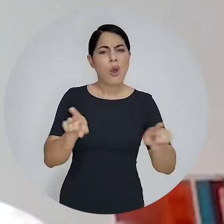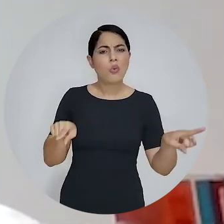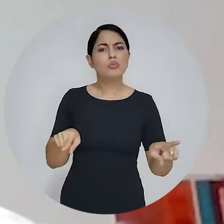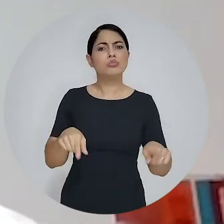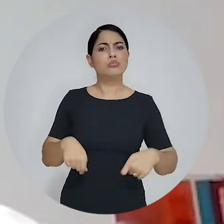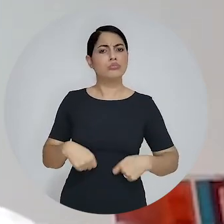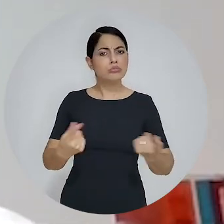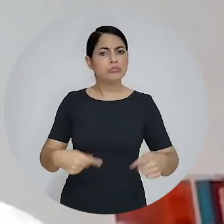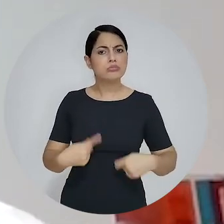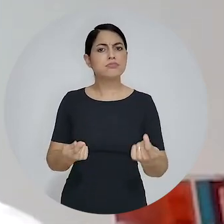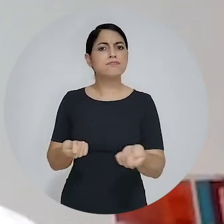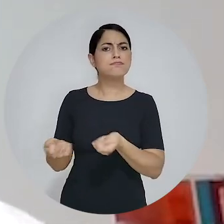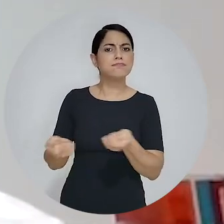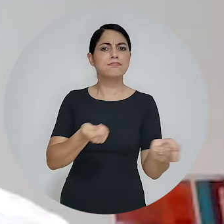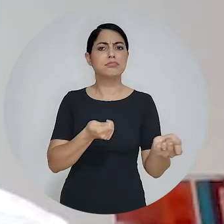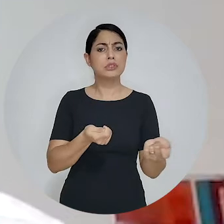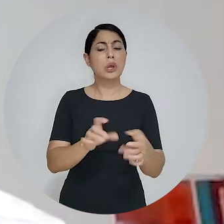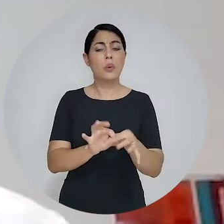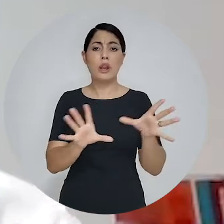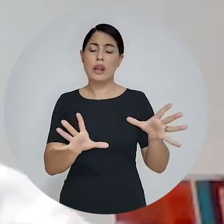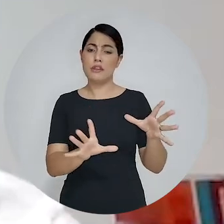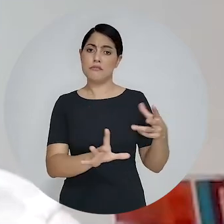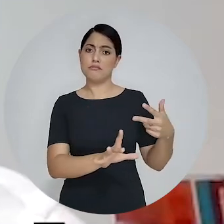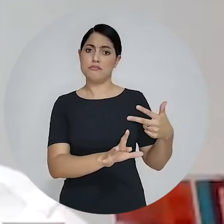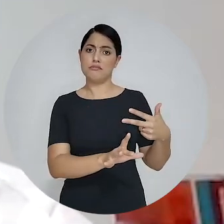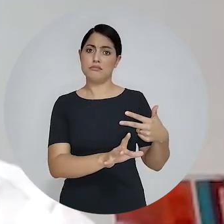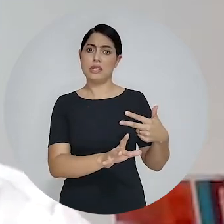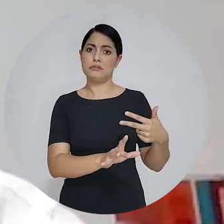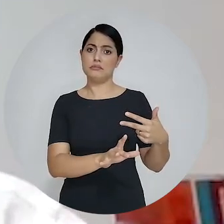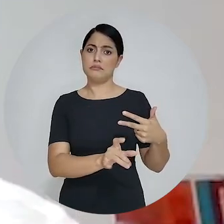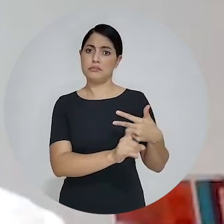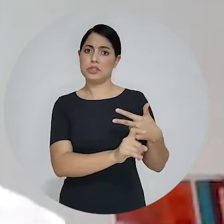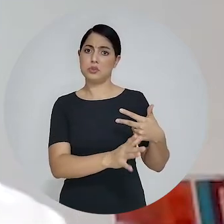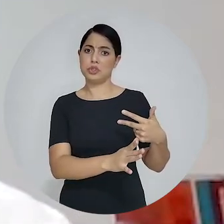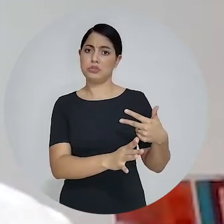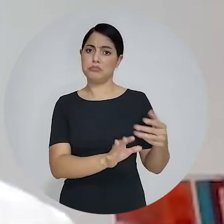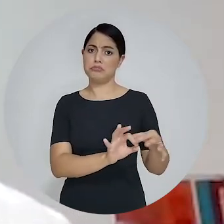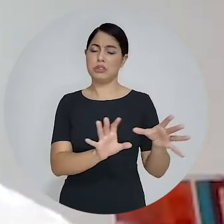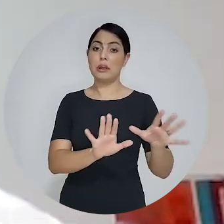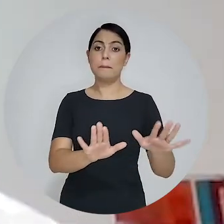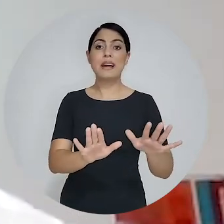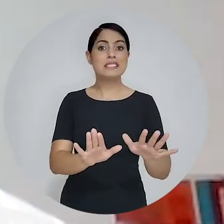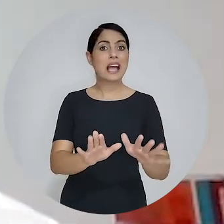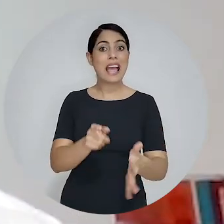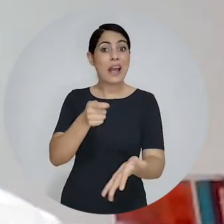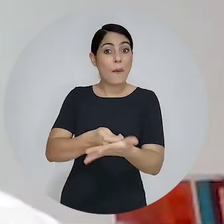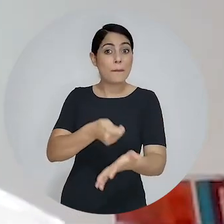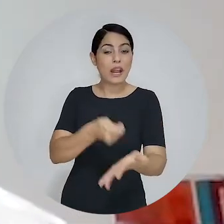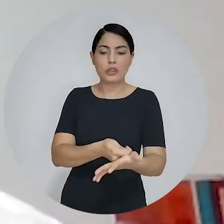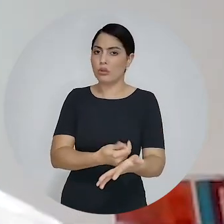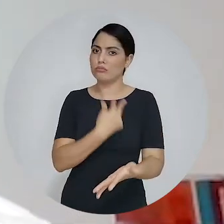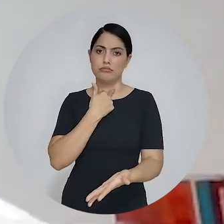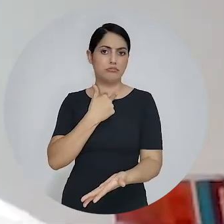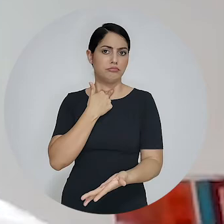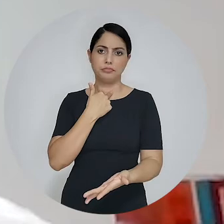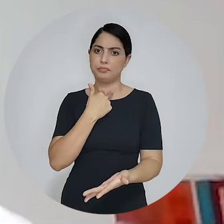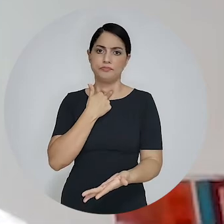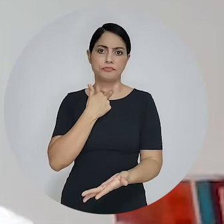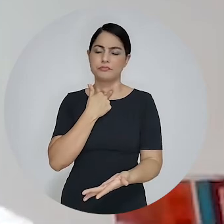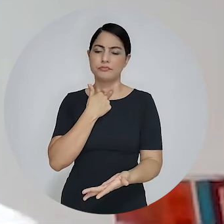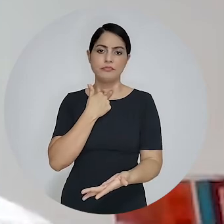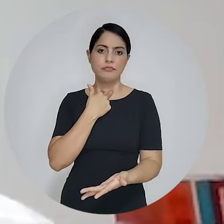ou seja, o poder público possa fazer a seu bel prazer, e não no caso das despesas obrigatórias. E